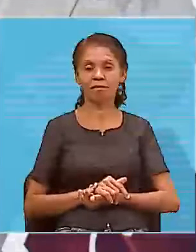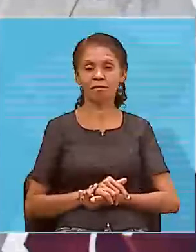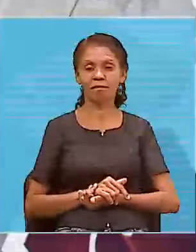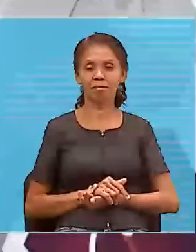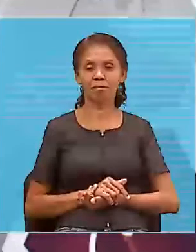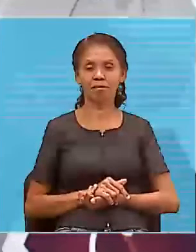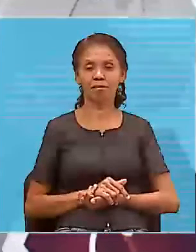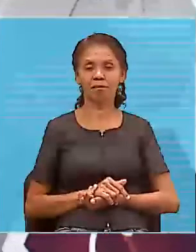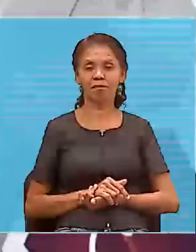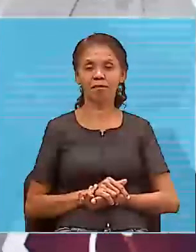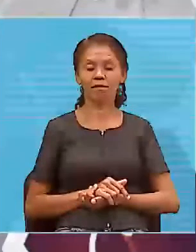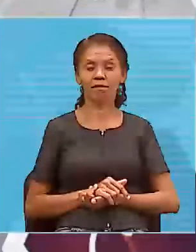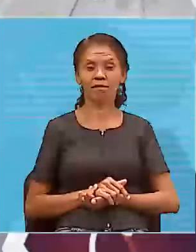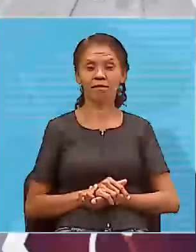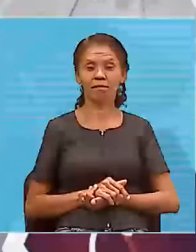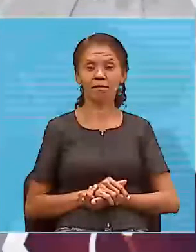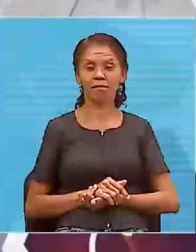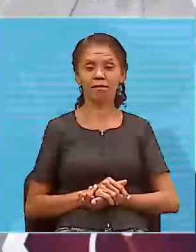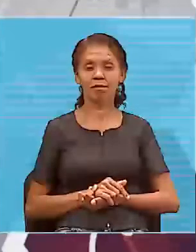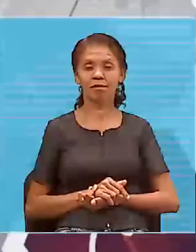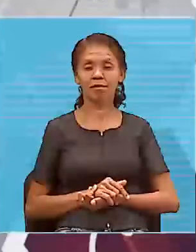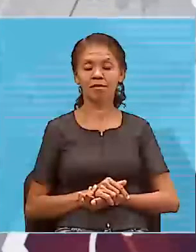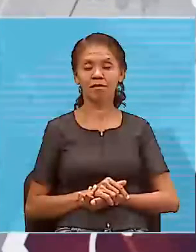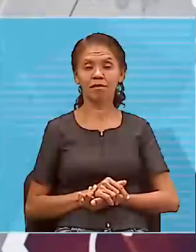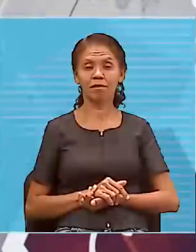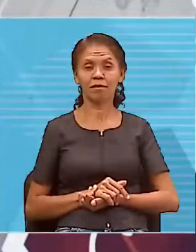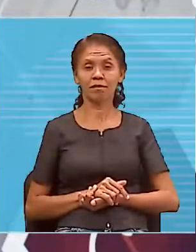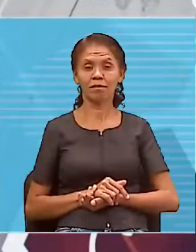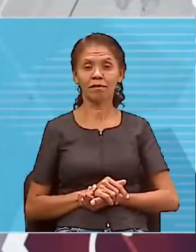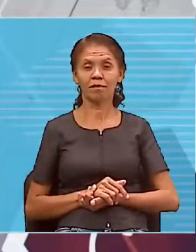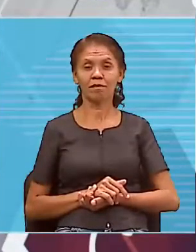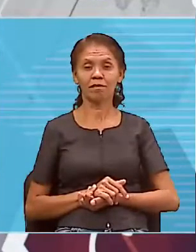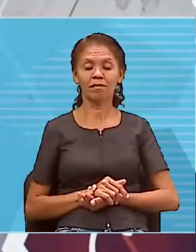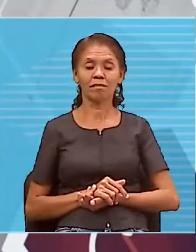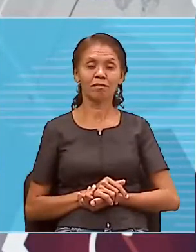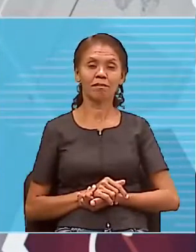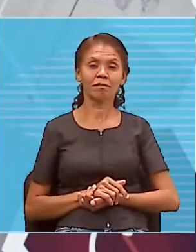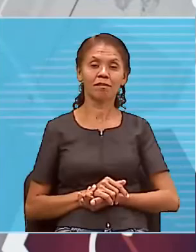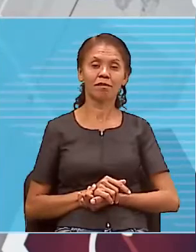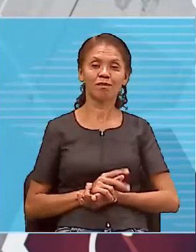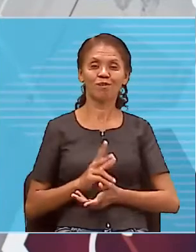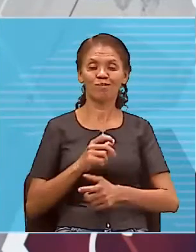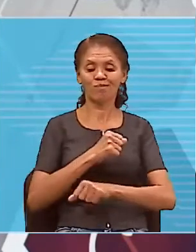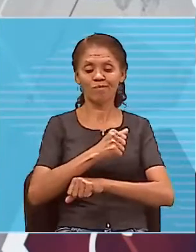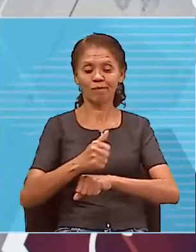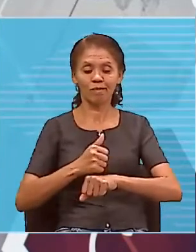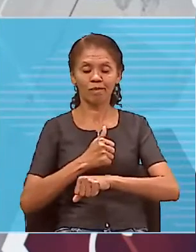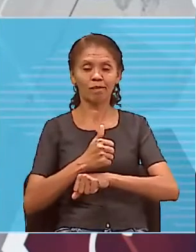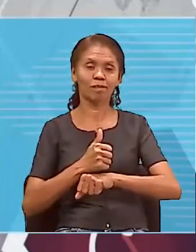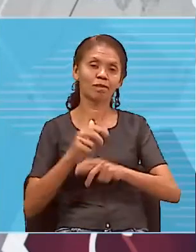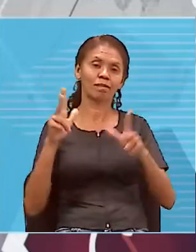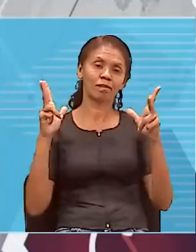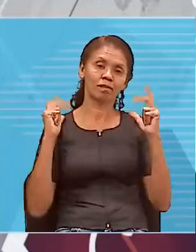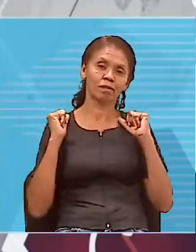o som emitido pela turbina é cancelado por um som igual